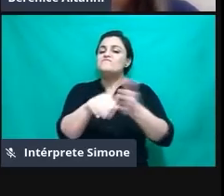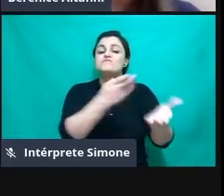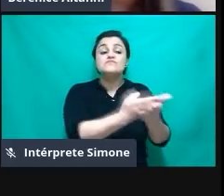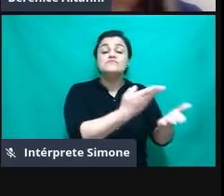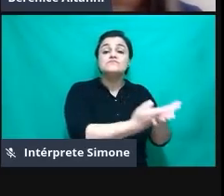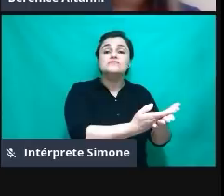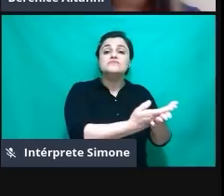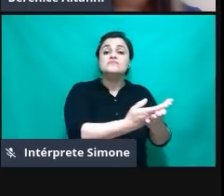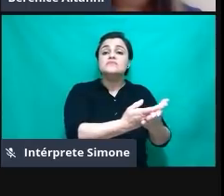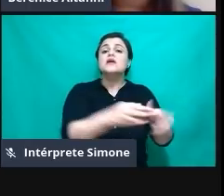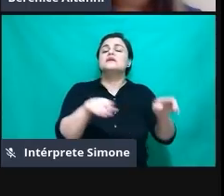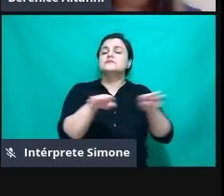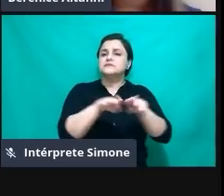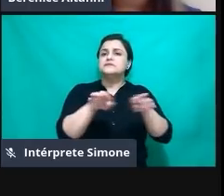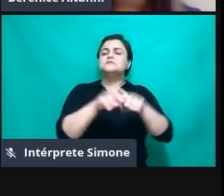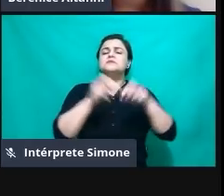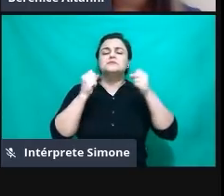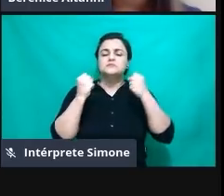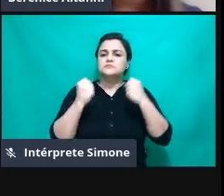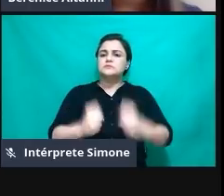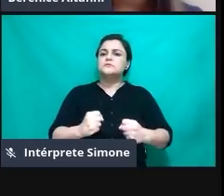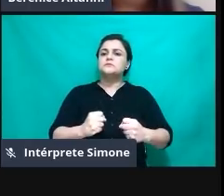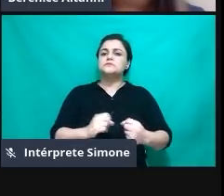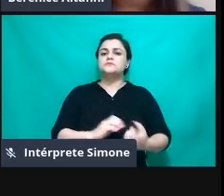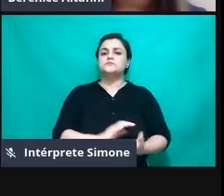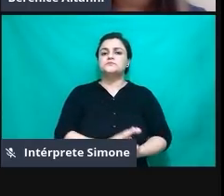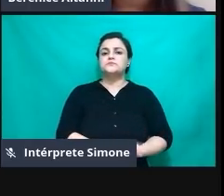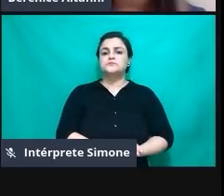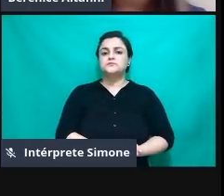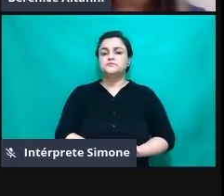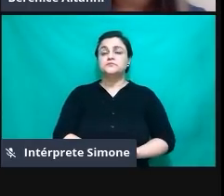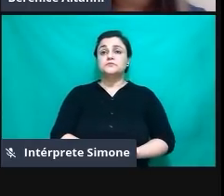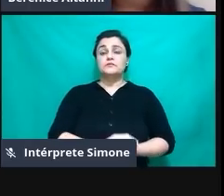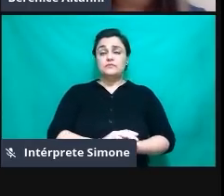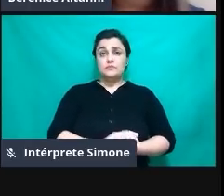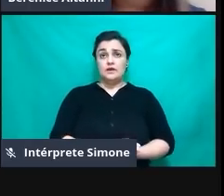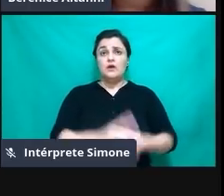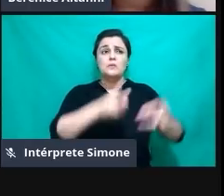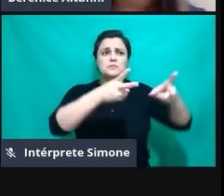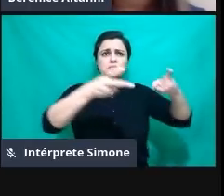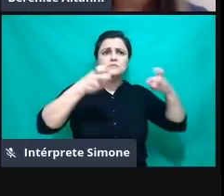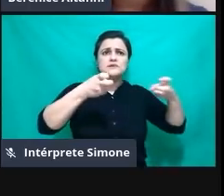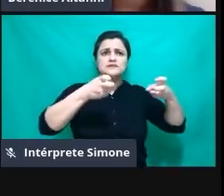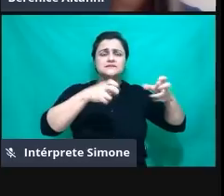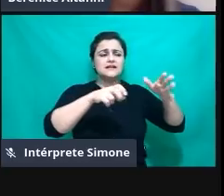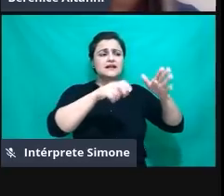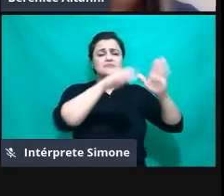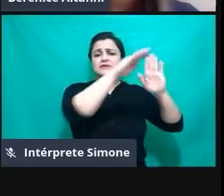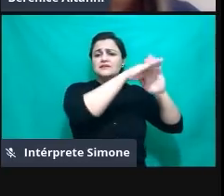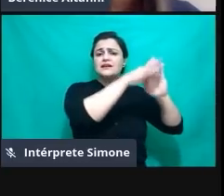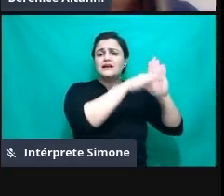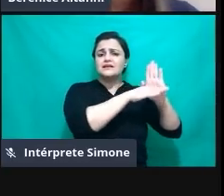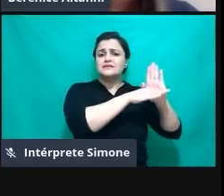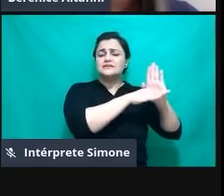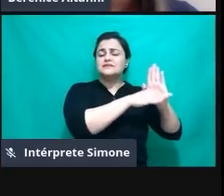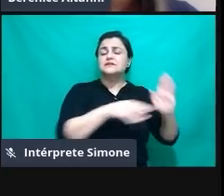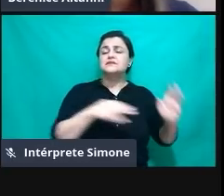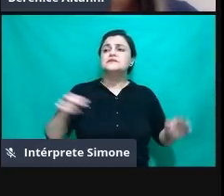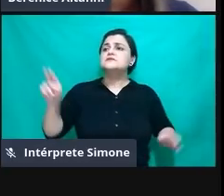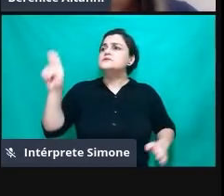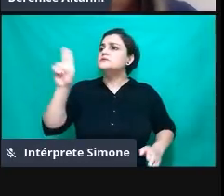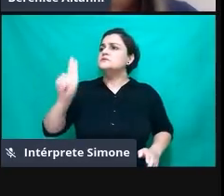Então, quando nós analisamos isso, nós vemos que a receita, ela não vai ser utilizada apenas, ou a